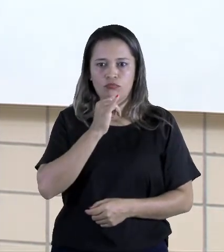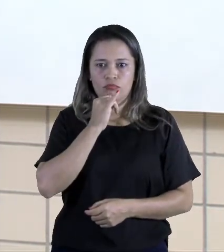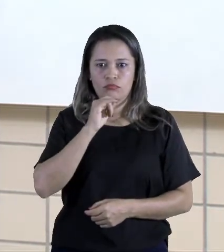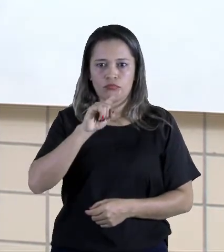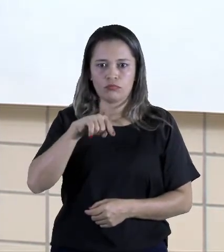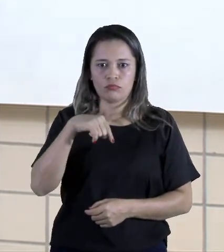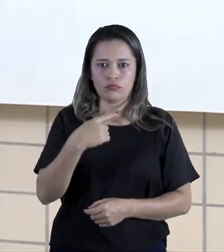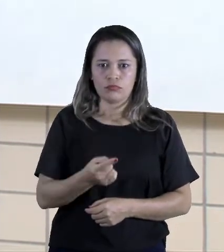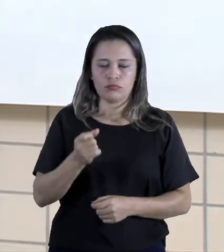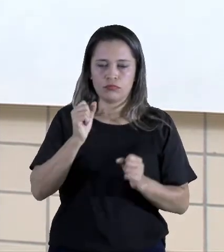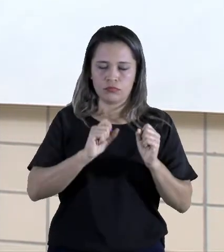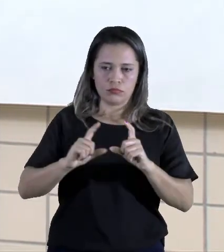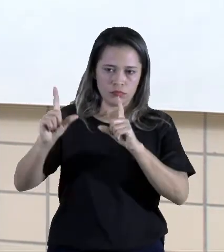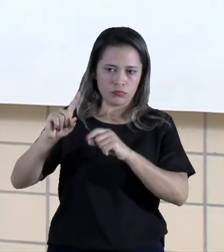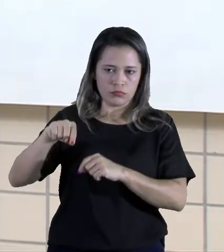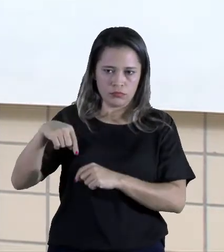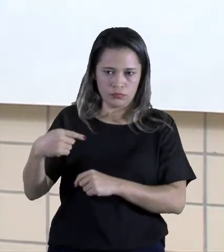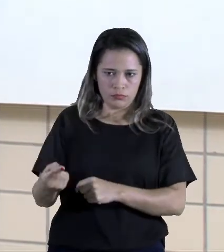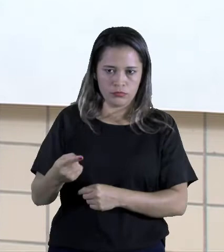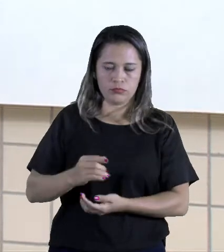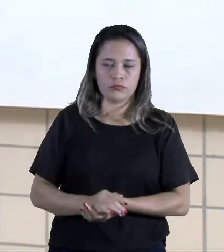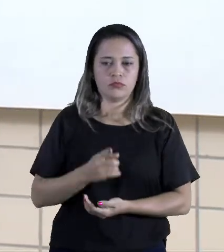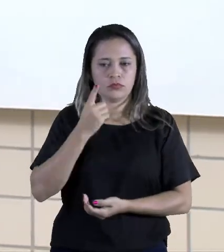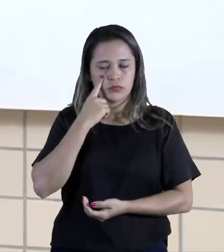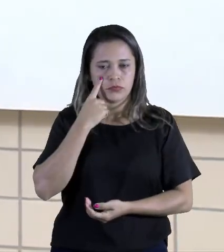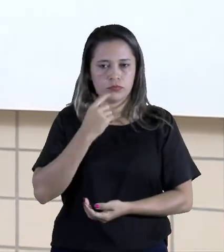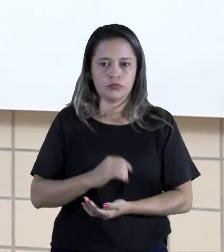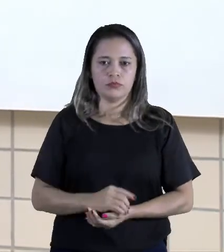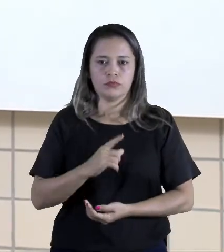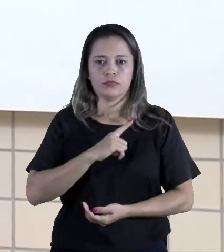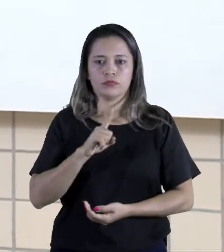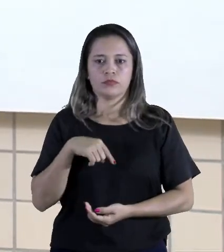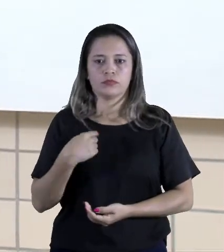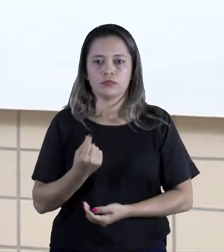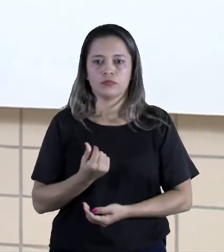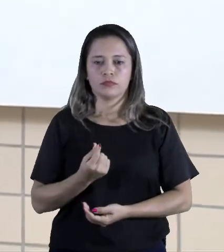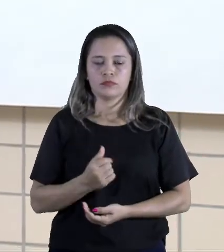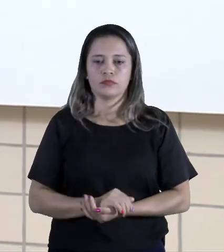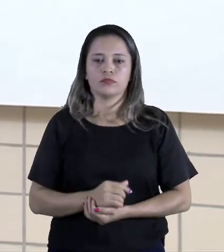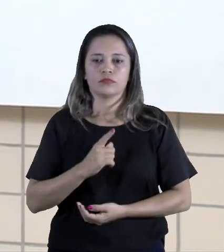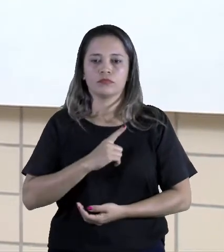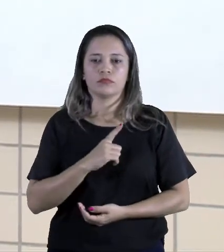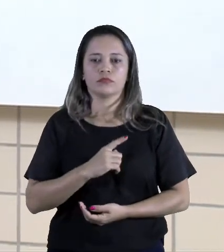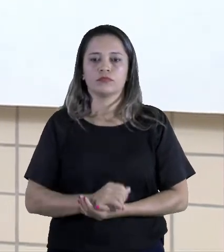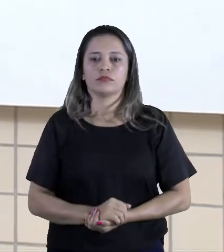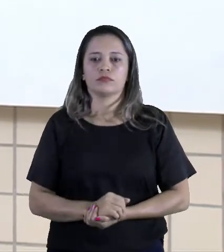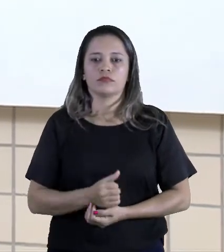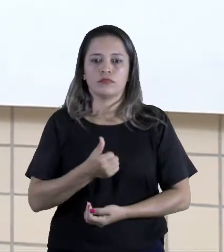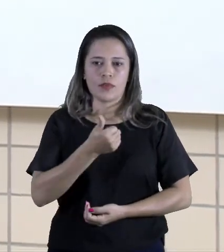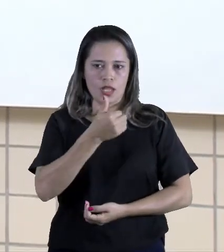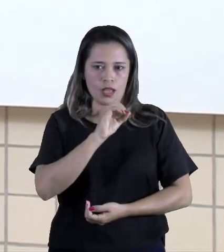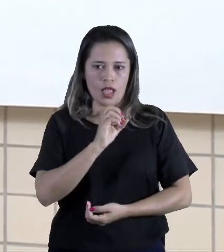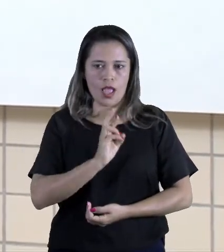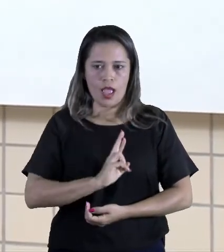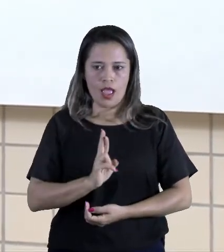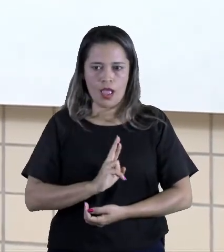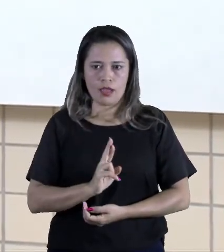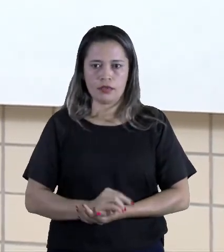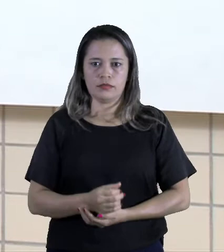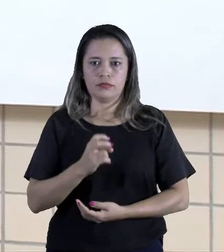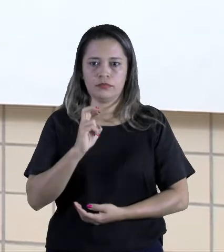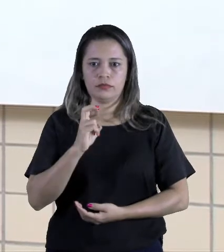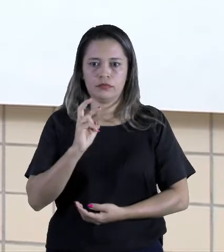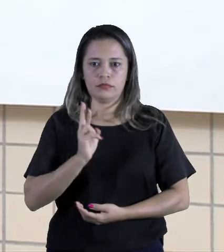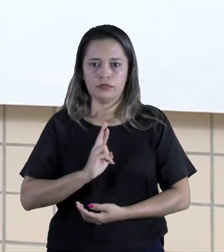um exemplo na telinha também. Vamos lá, ó, nosso dinheiro. Nós temos aqui, ó, nota de R$10, nota